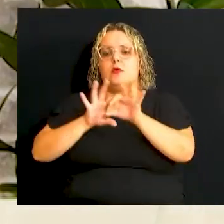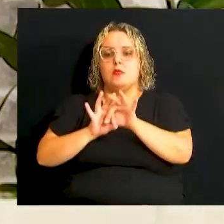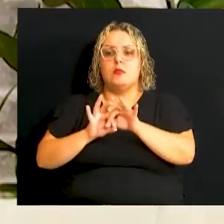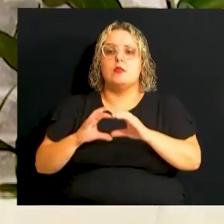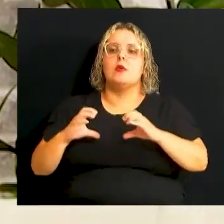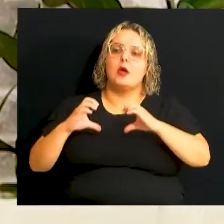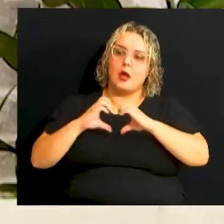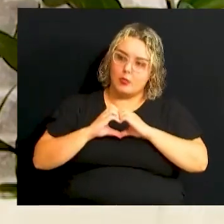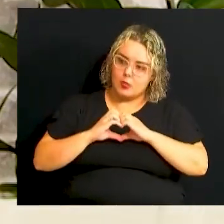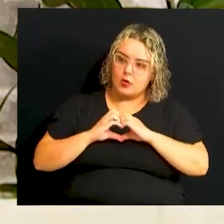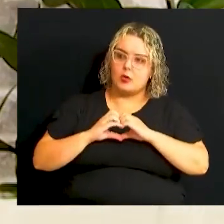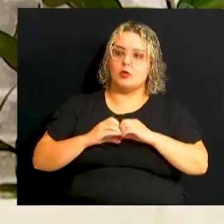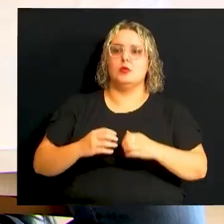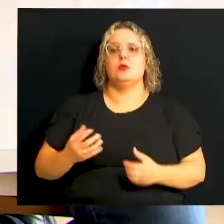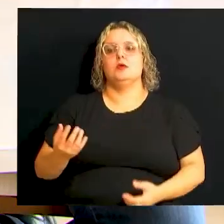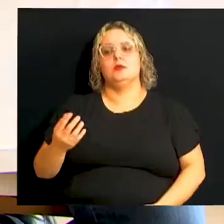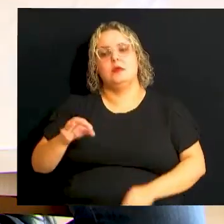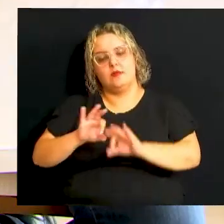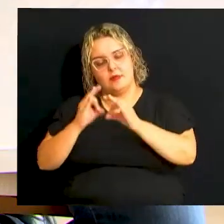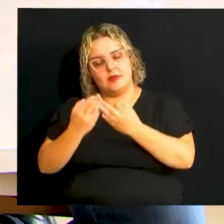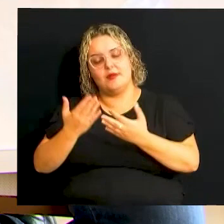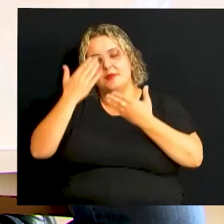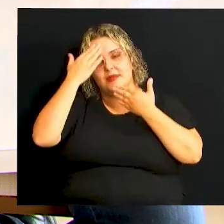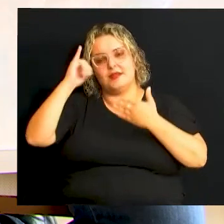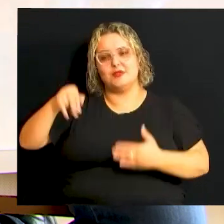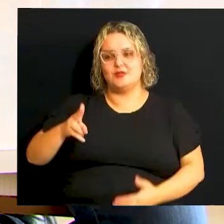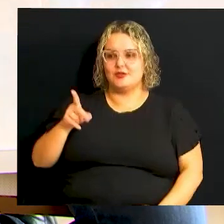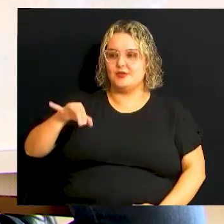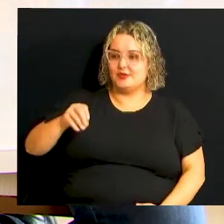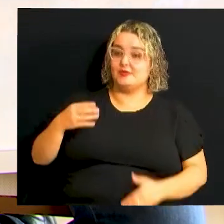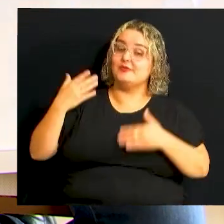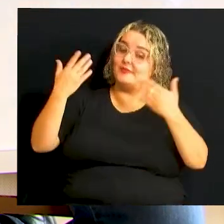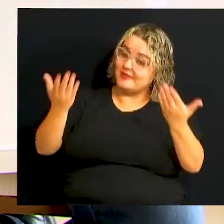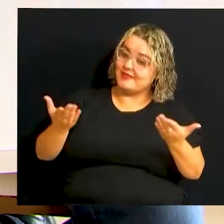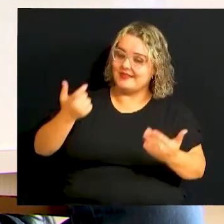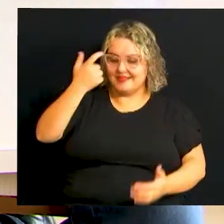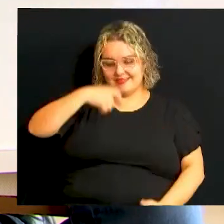o vínculo afetivo entre vocês. Valeu, Júnior.